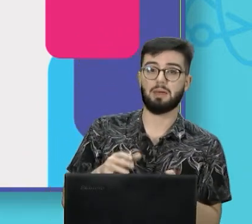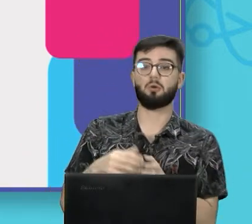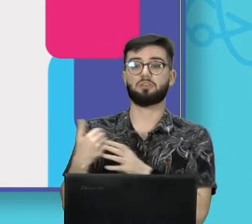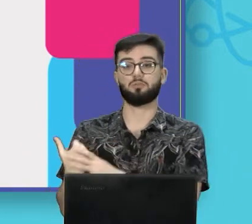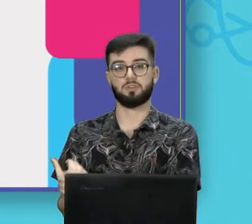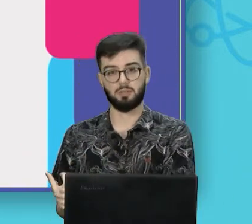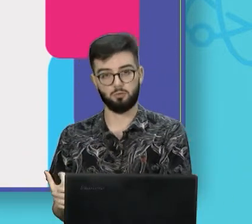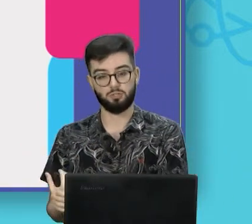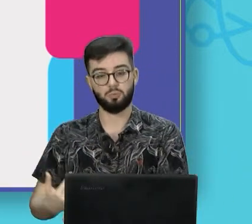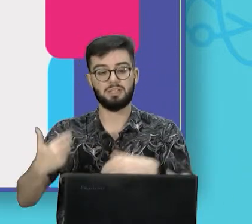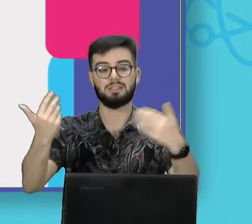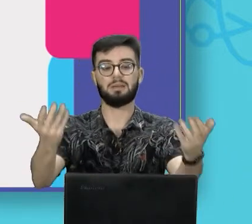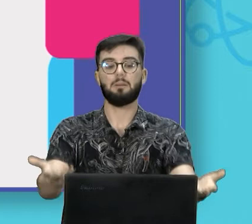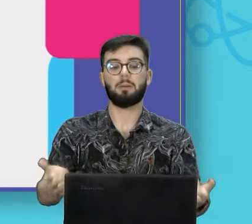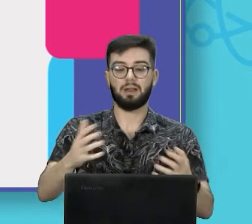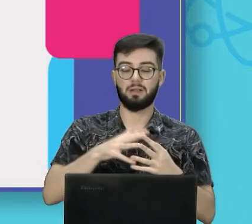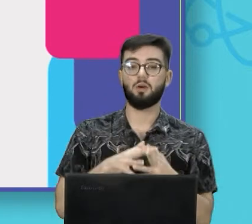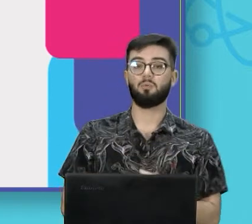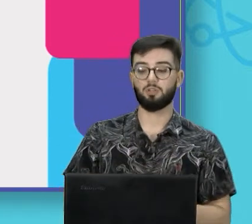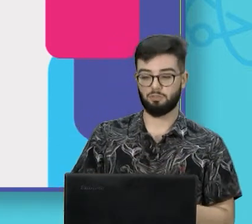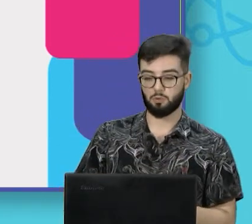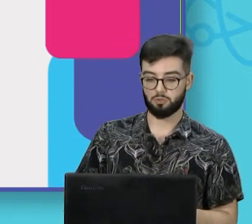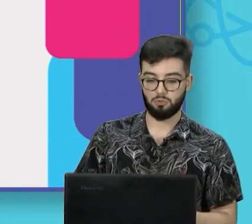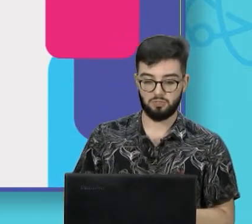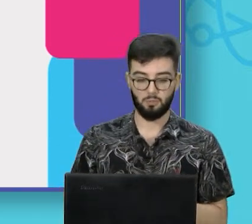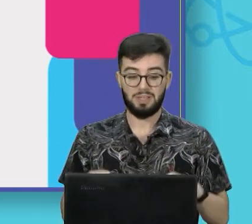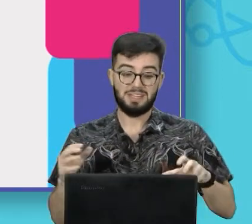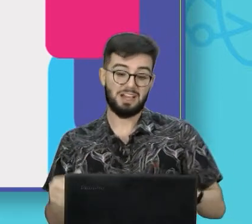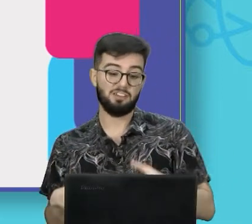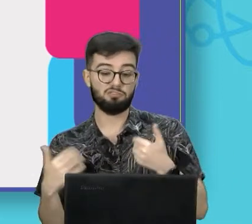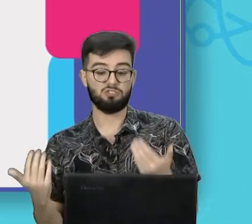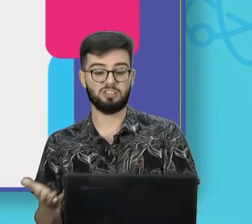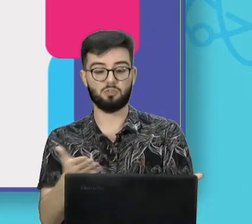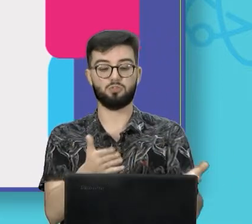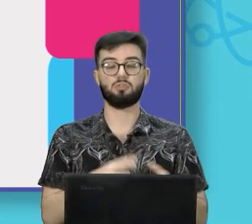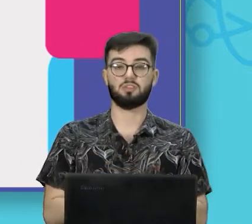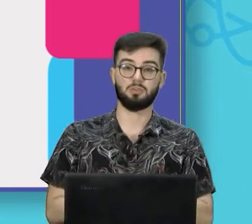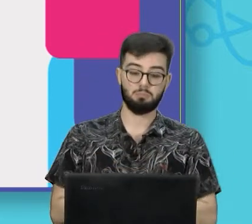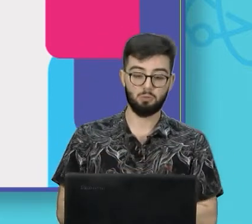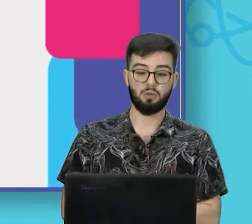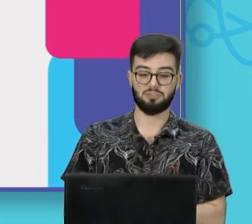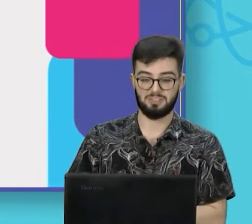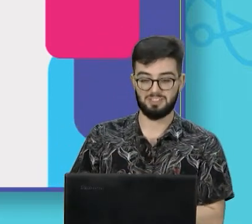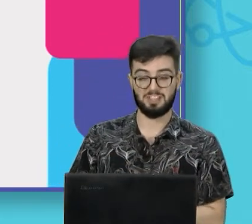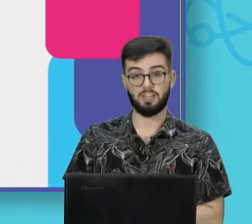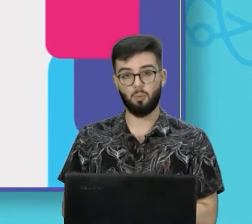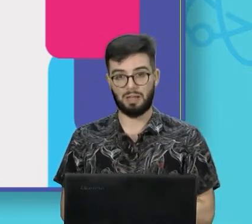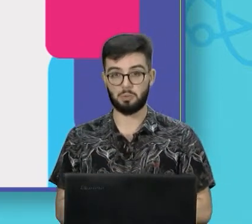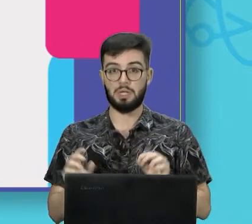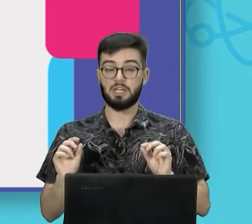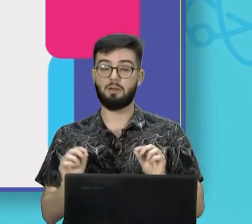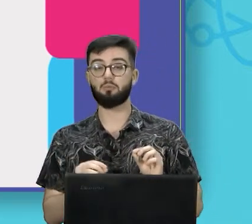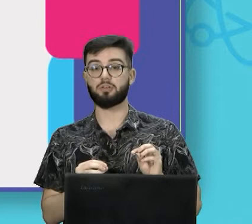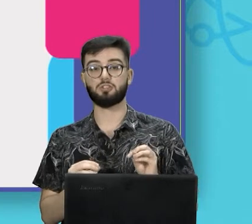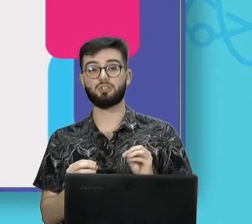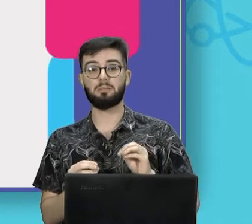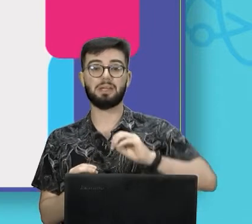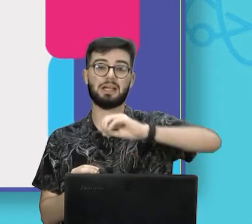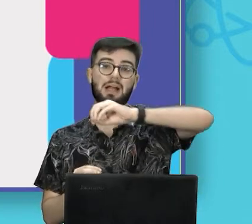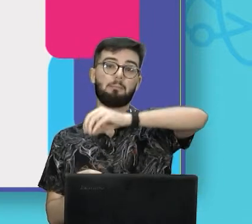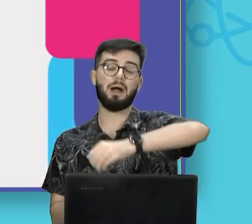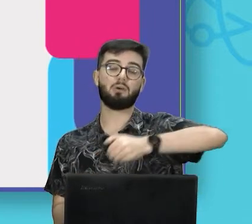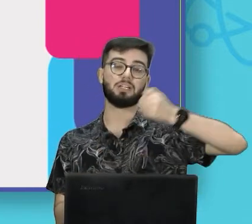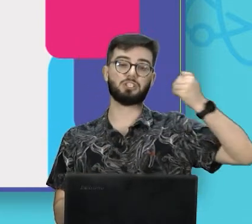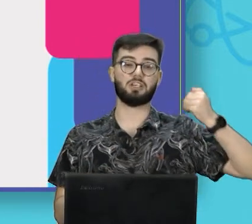processo de elaboração de Assembleia constituinte para uma nova constituição Oi e aí suja essa constituição de 1934 que vai